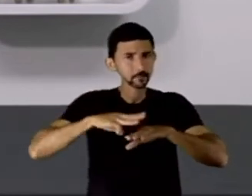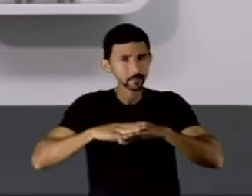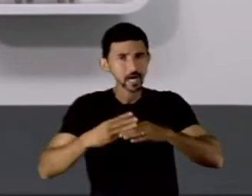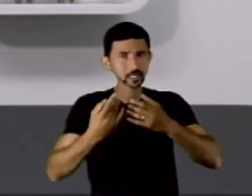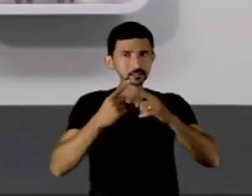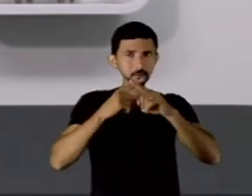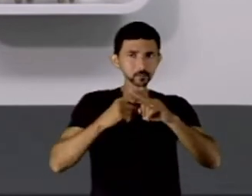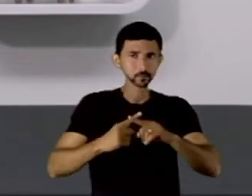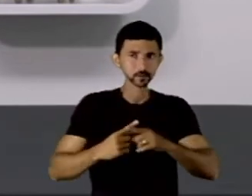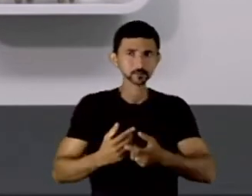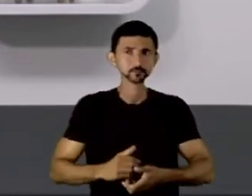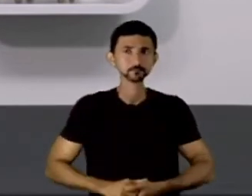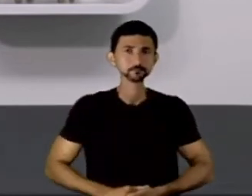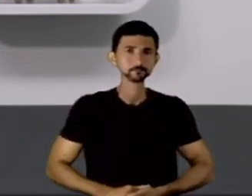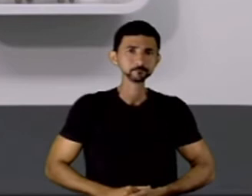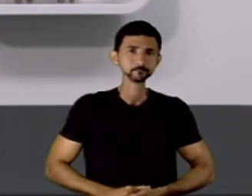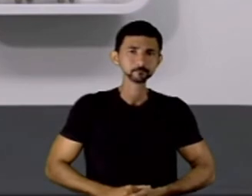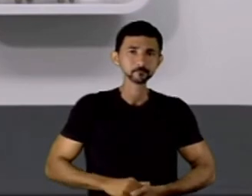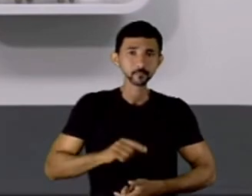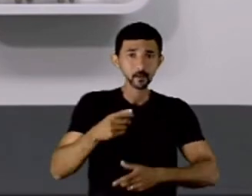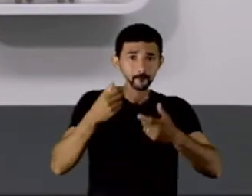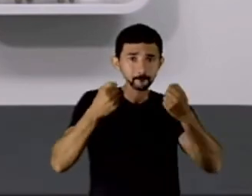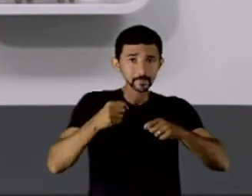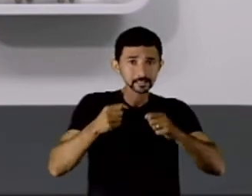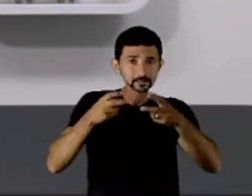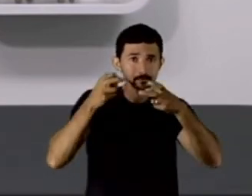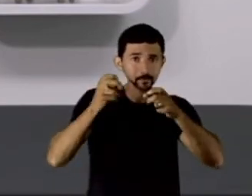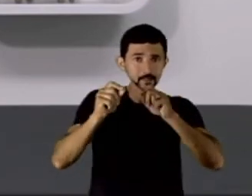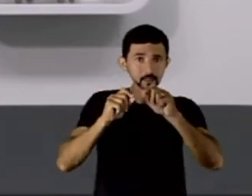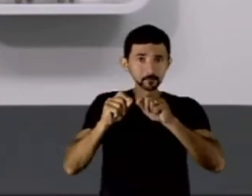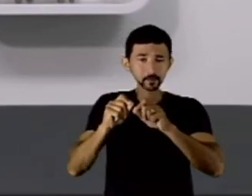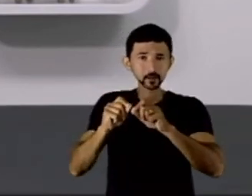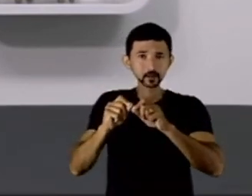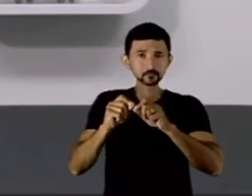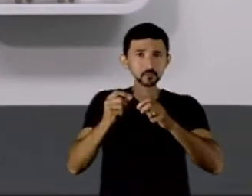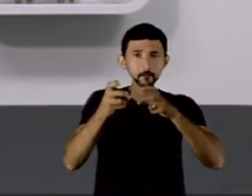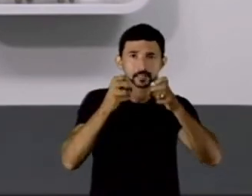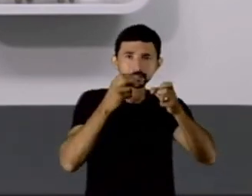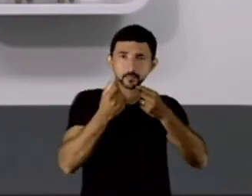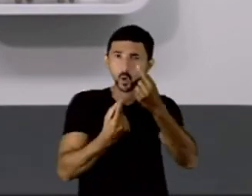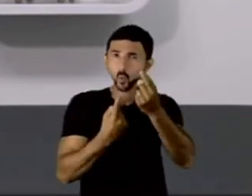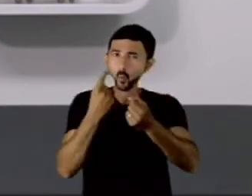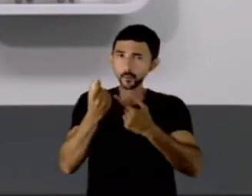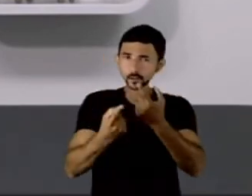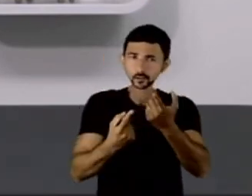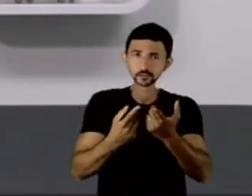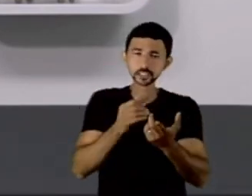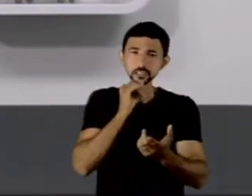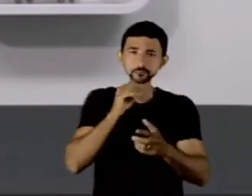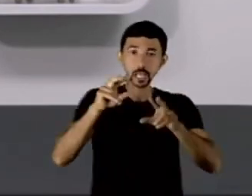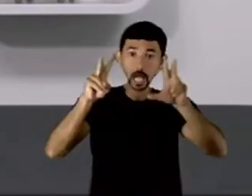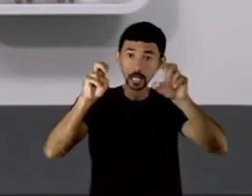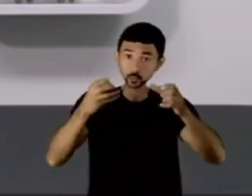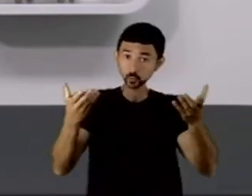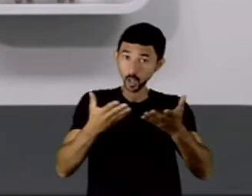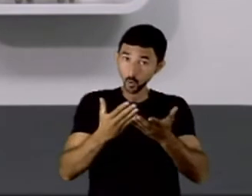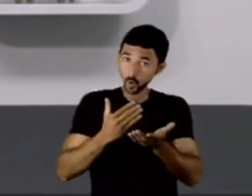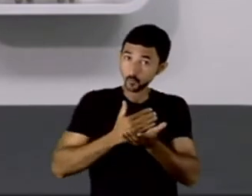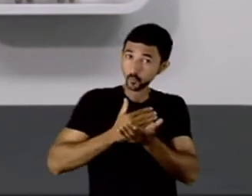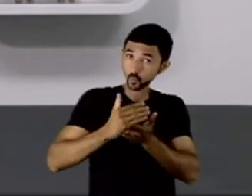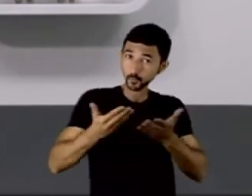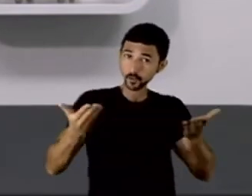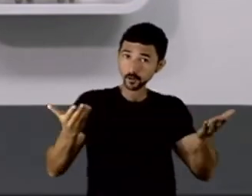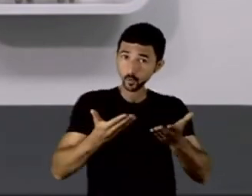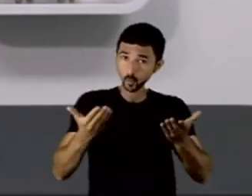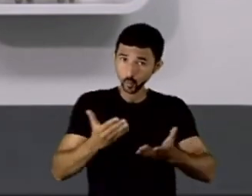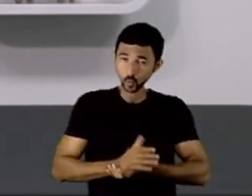à multiplicação, você vai precisar ter algumas percepções. Nesse assunto que eu estou introduzindo hoje,